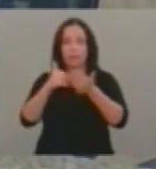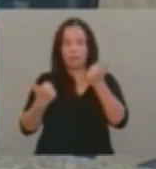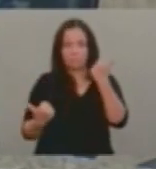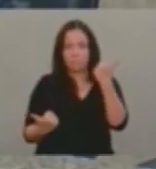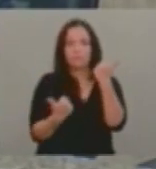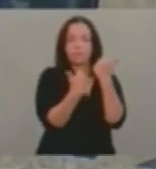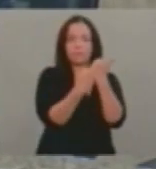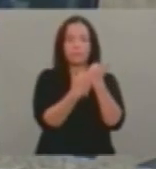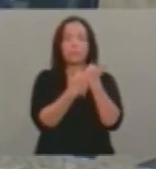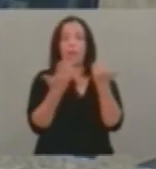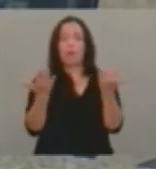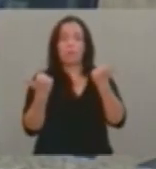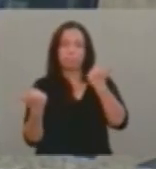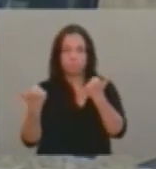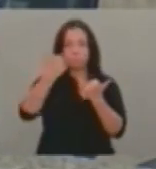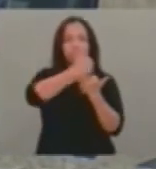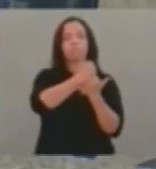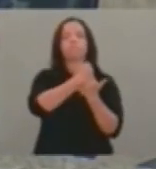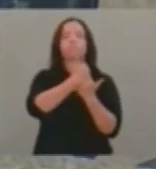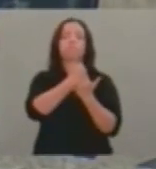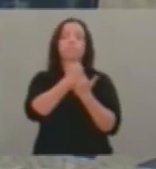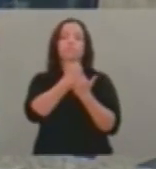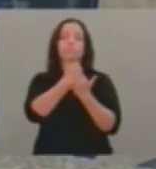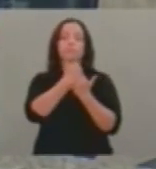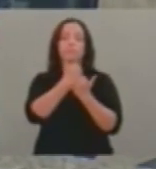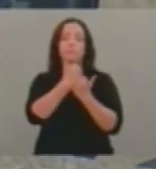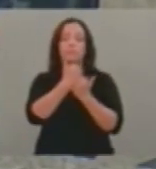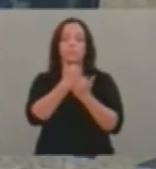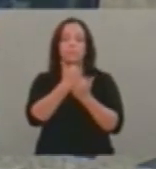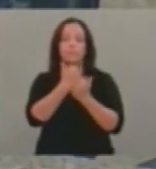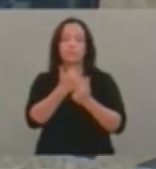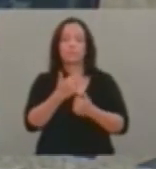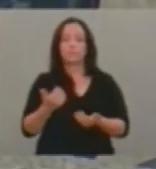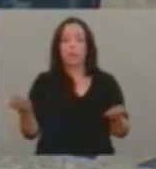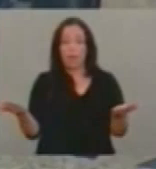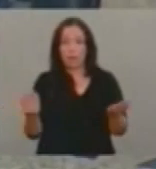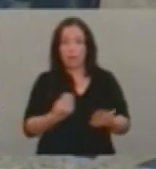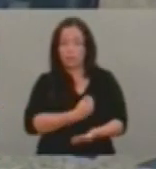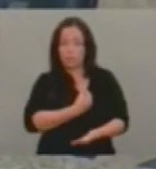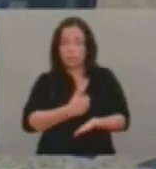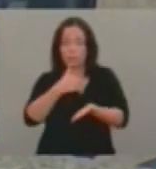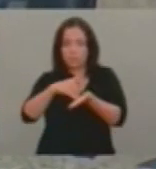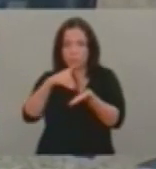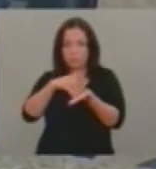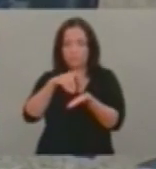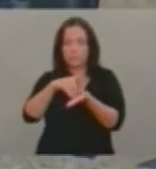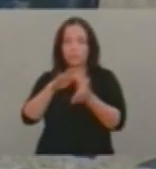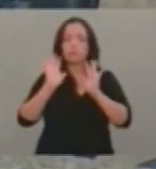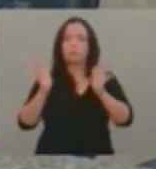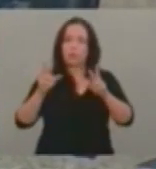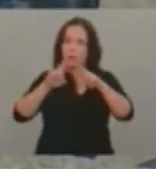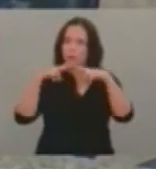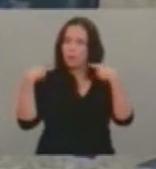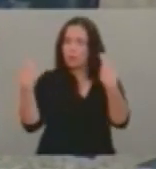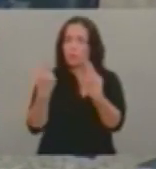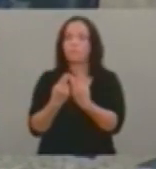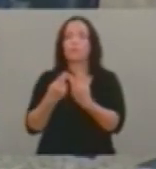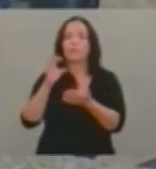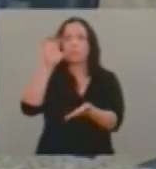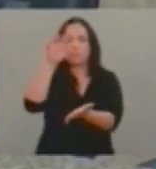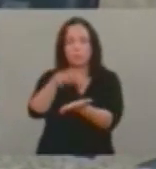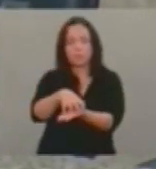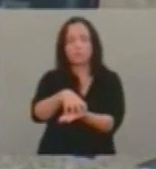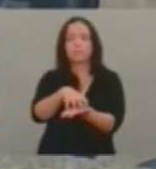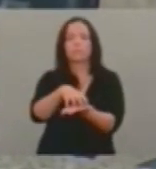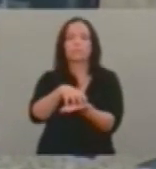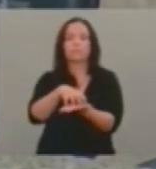há descontinuidade. O atual secretário já fez, inclusive, reuniões com servidores para